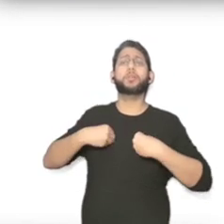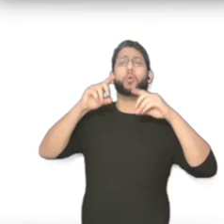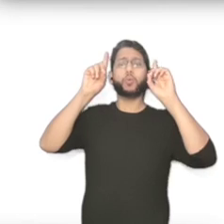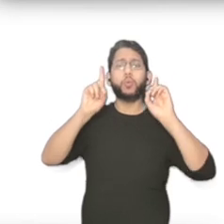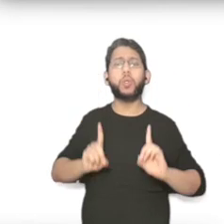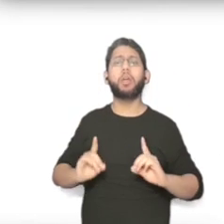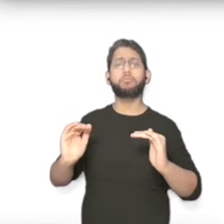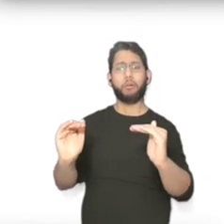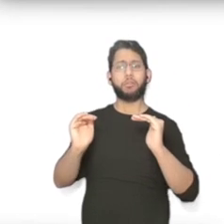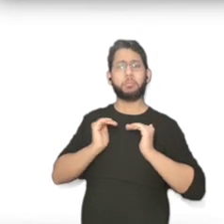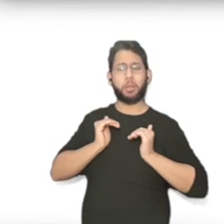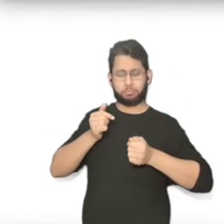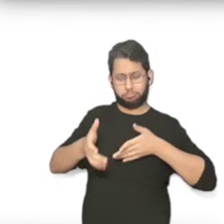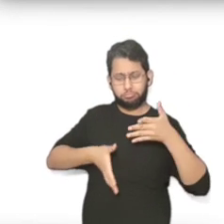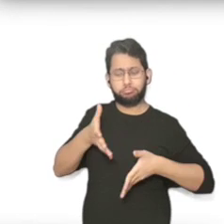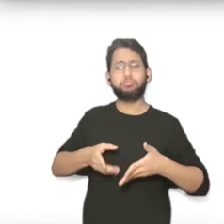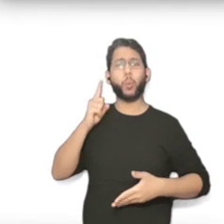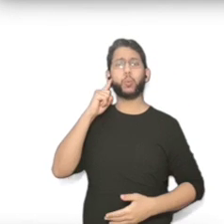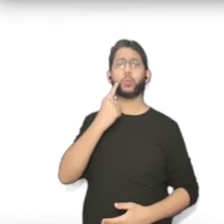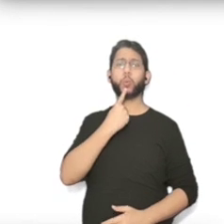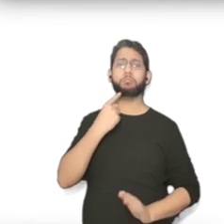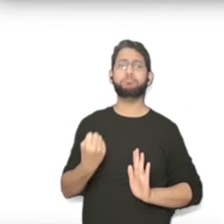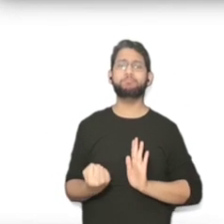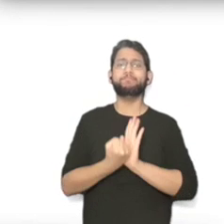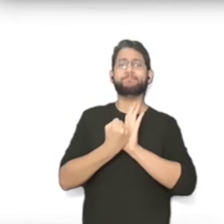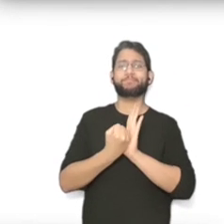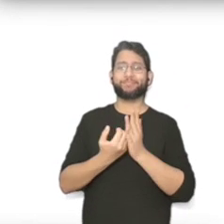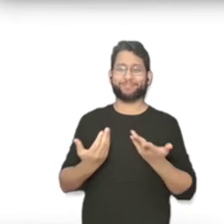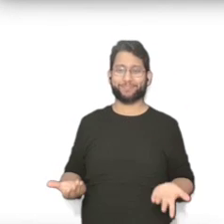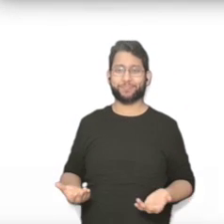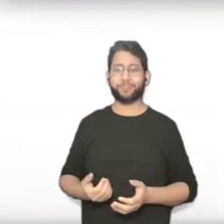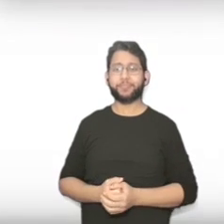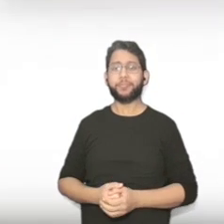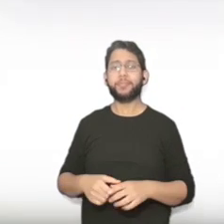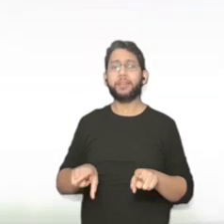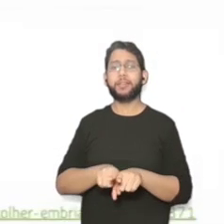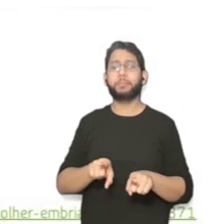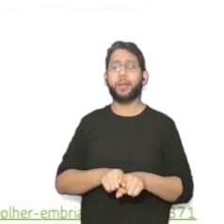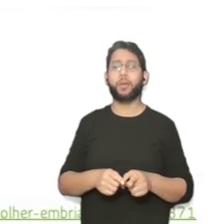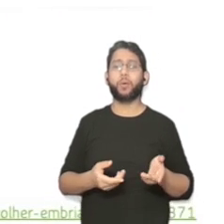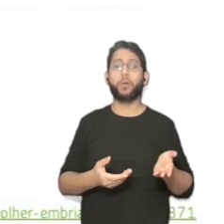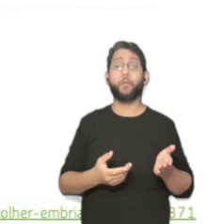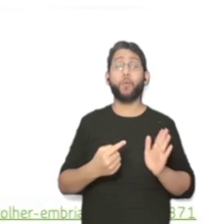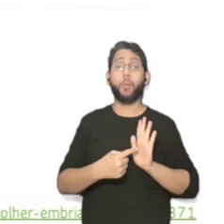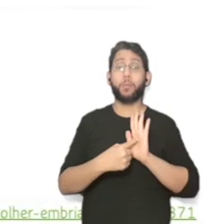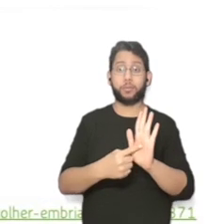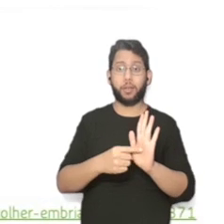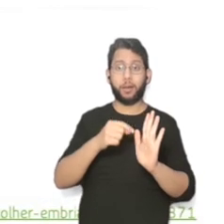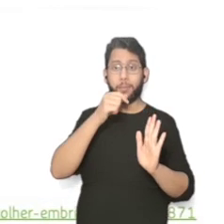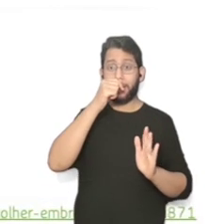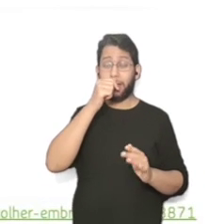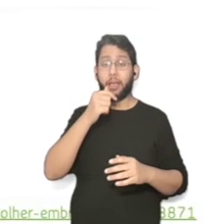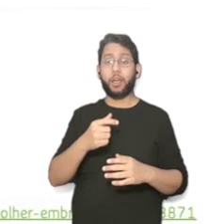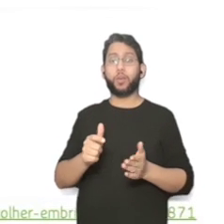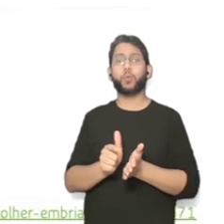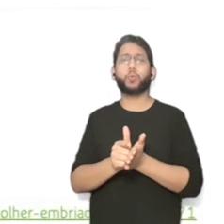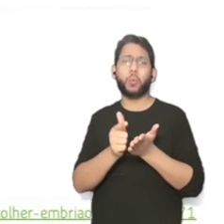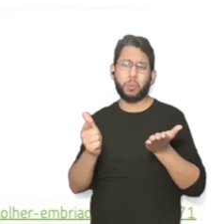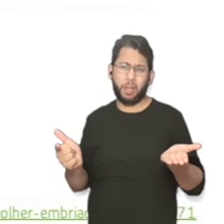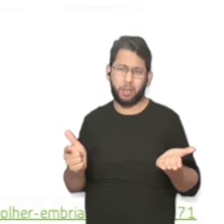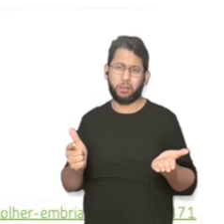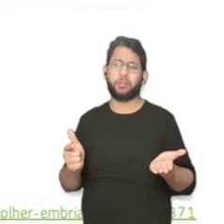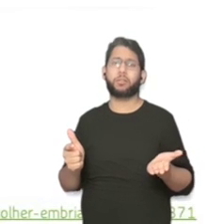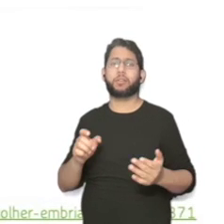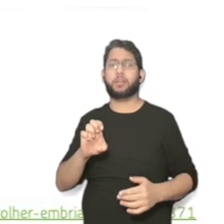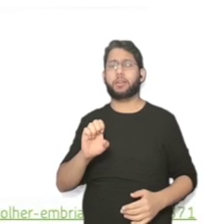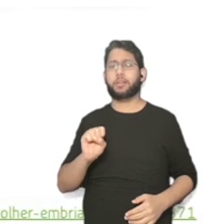constante pelo respeito da condição de ser surdo. E eu também deixo para vocês o convite para vocês lerem uma